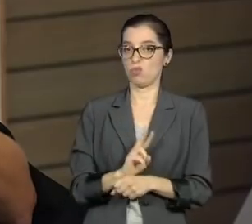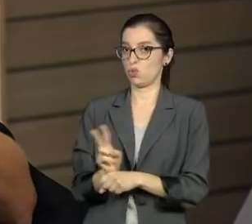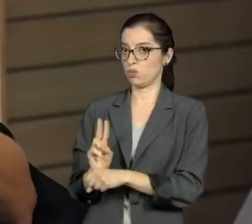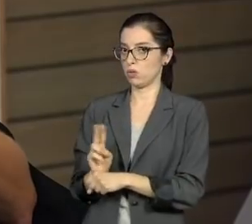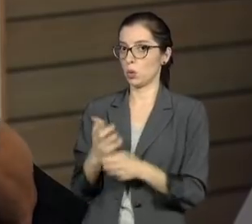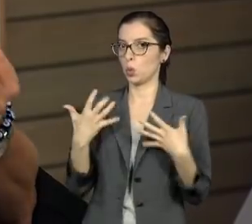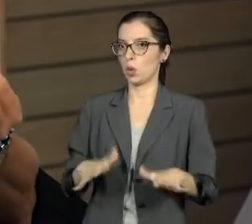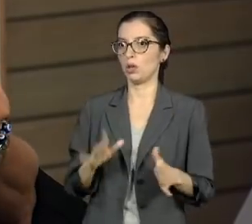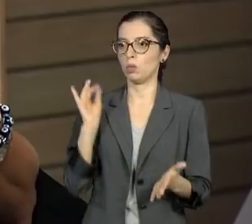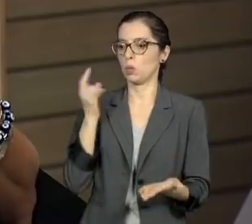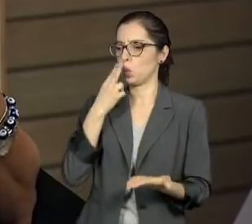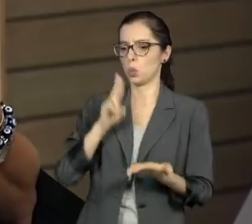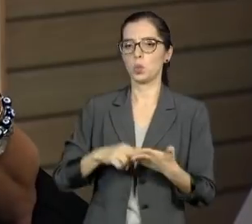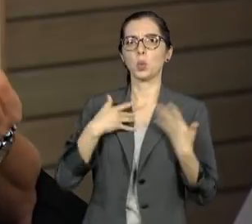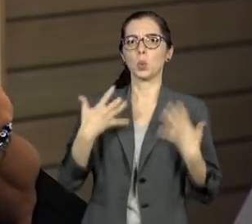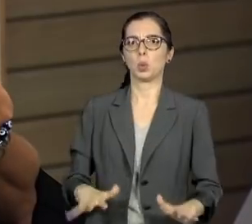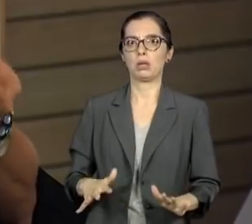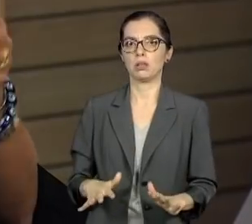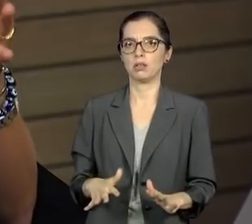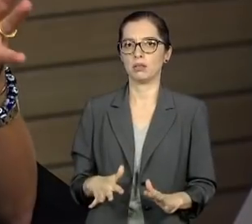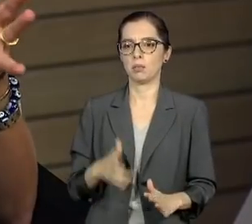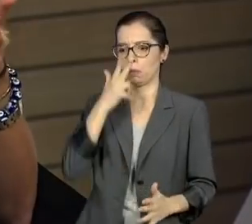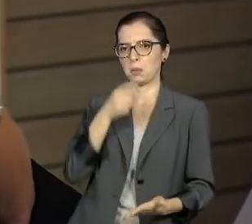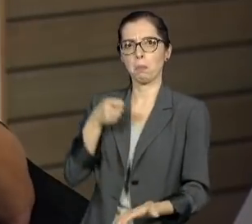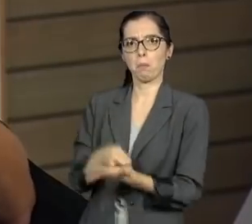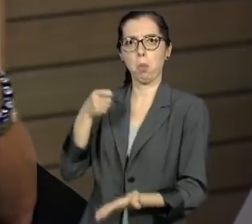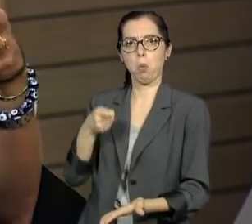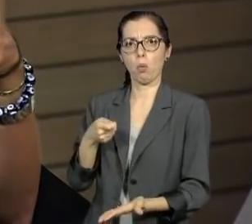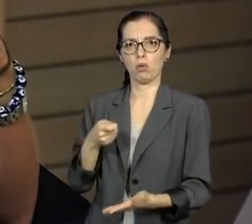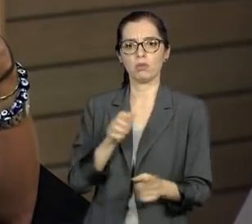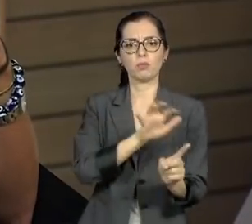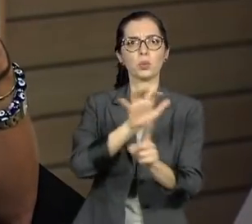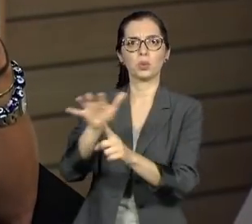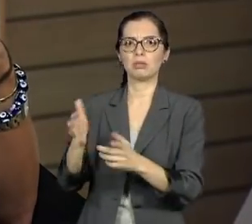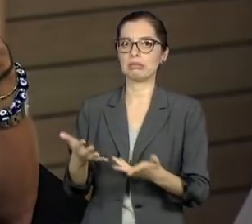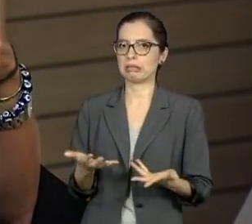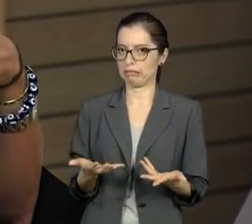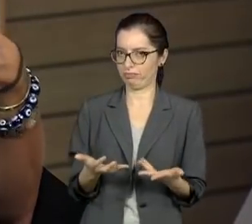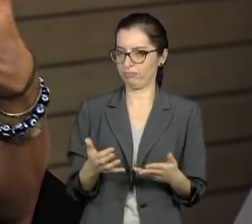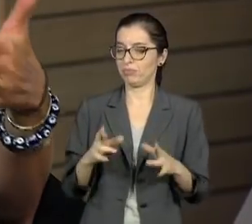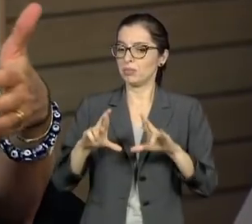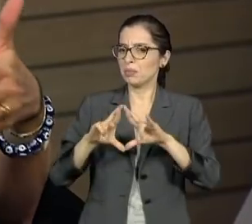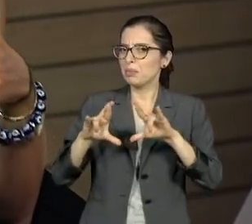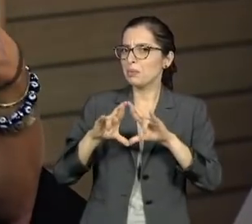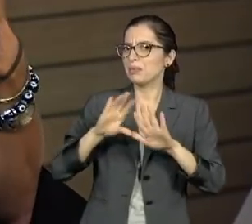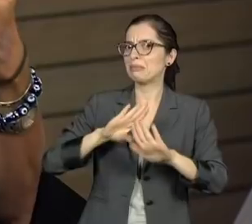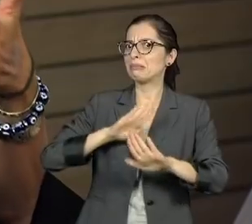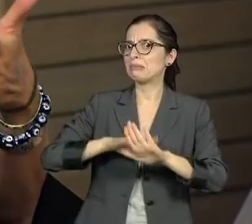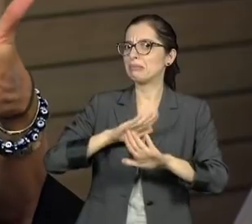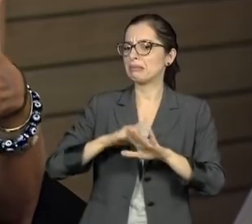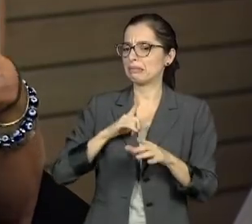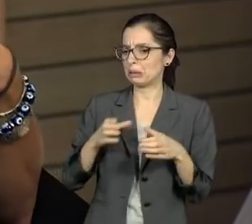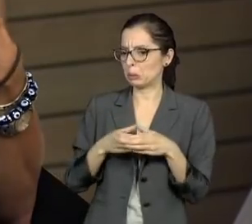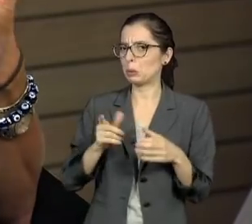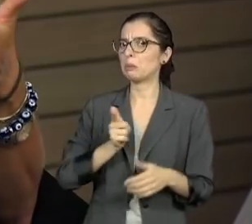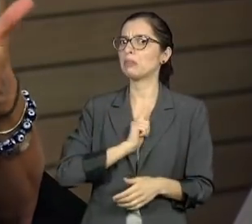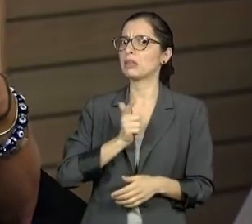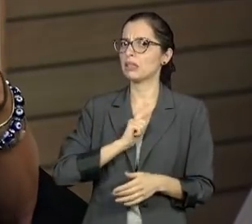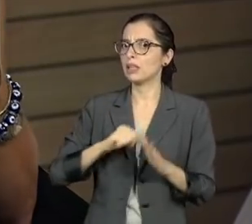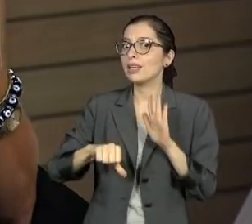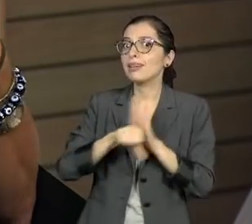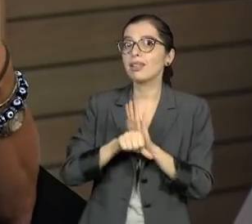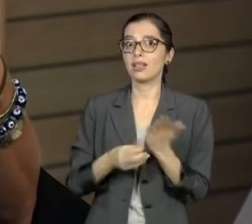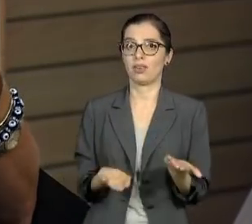Então, você ainda vai ter uma espécie de intimidação, né? Você vai ter ali milícias de pessoas meio que dizendo que estão ali checando se não